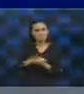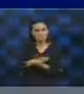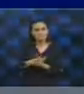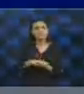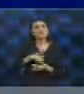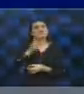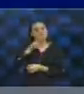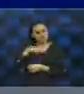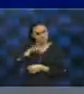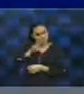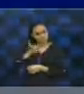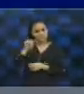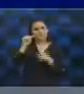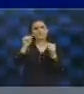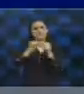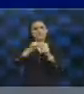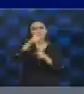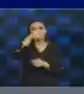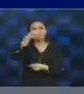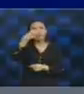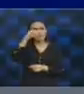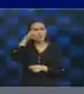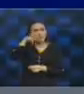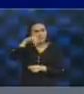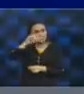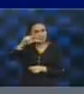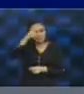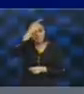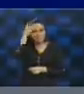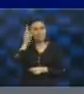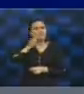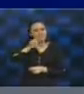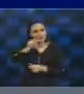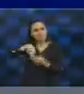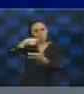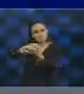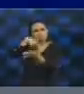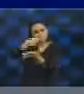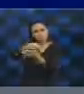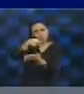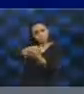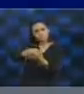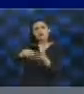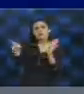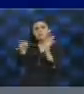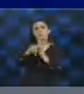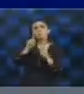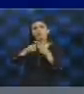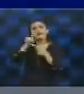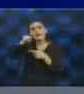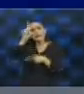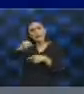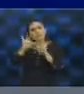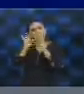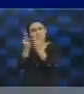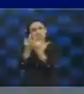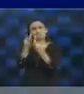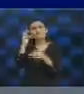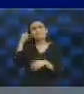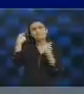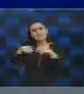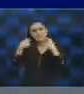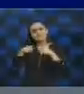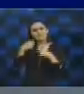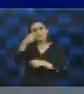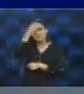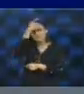garantir que as 130 mil pessoas possam pagar a tarifa social, porque isso significa muito na vida de uma pessoa humilde.